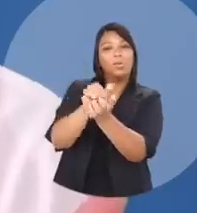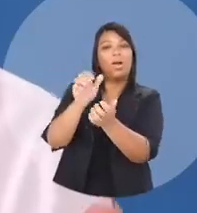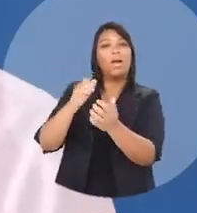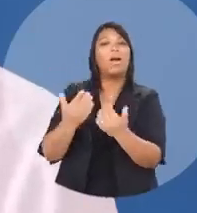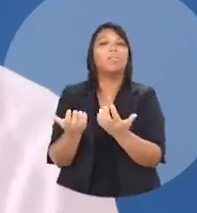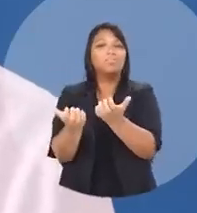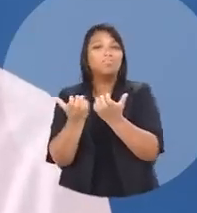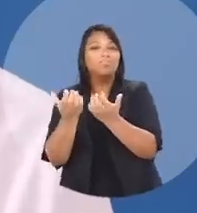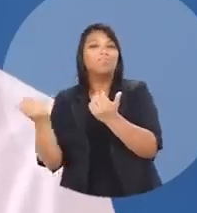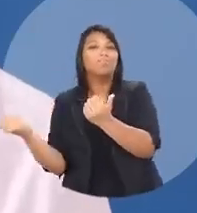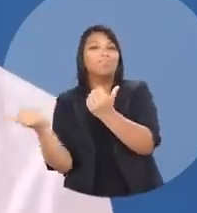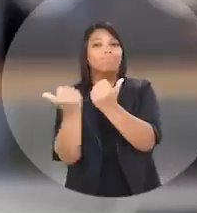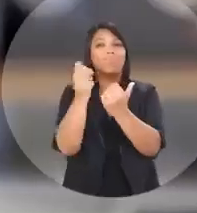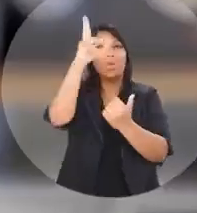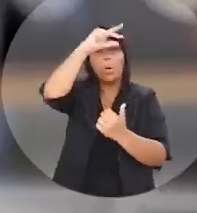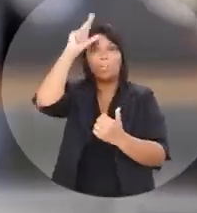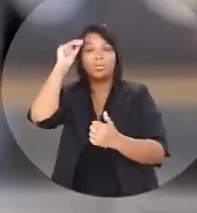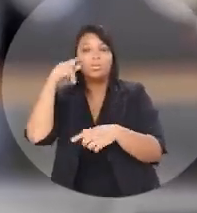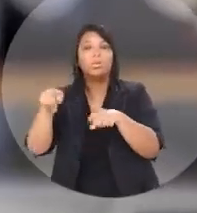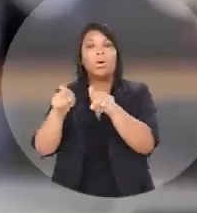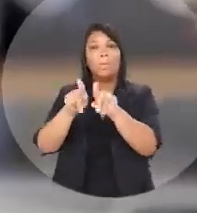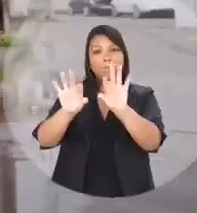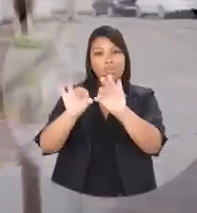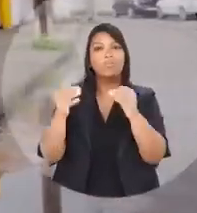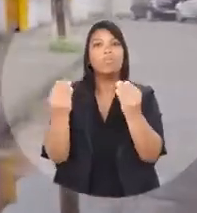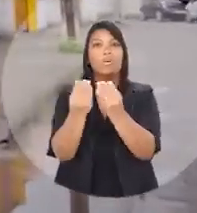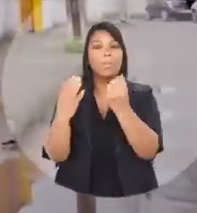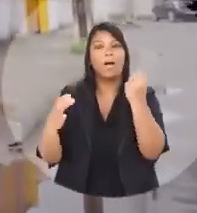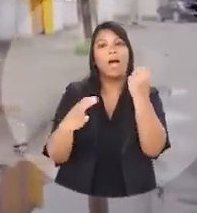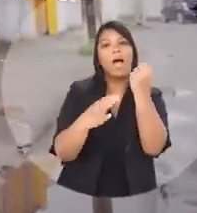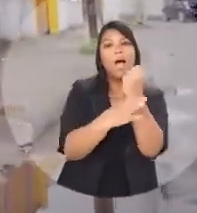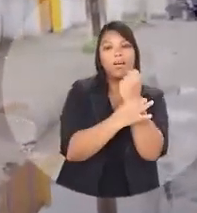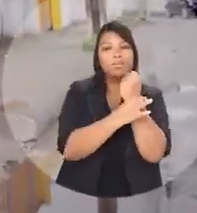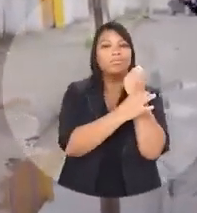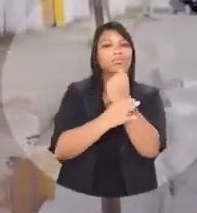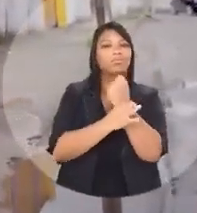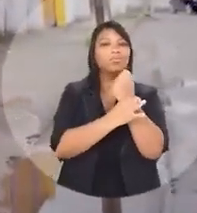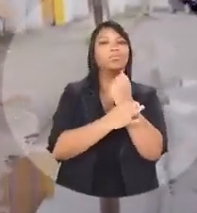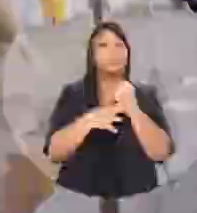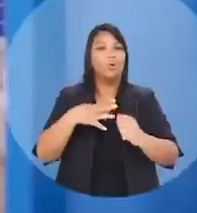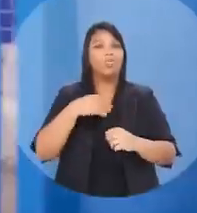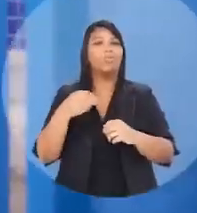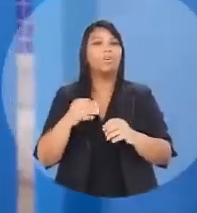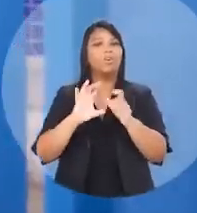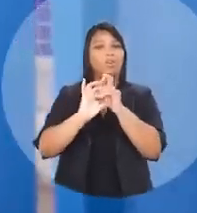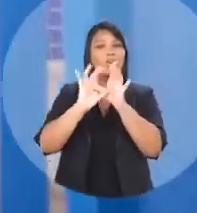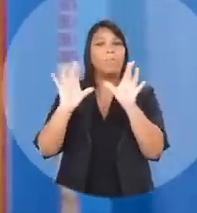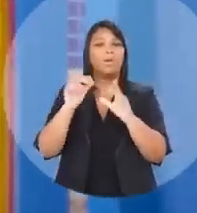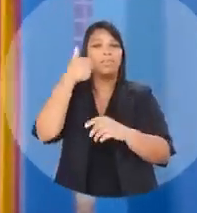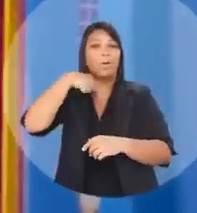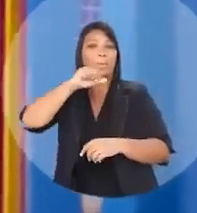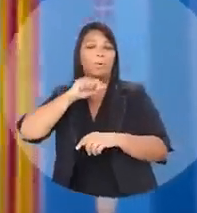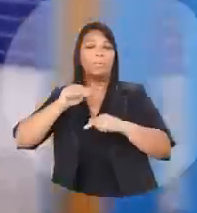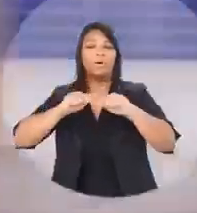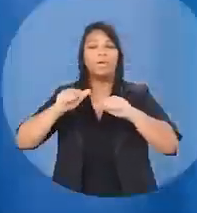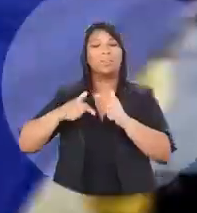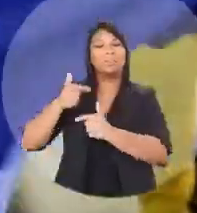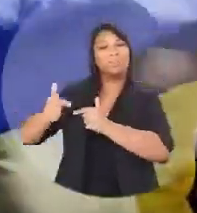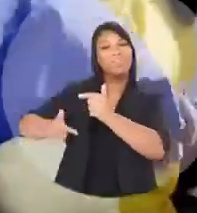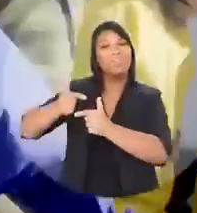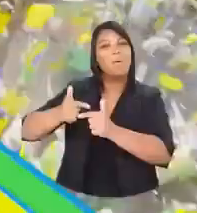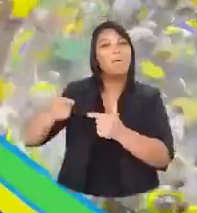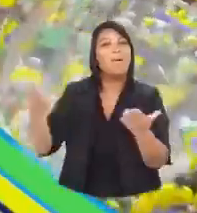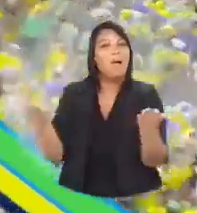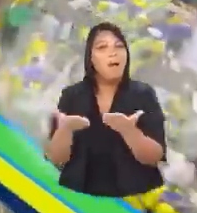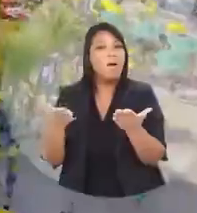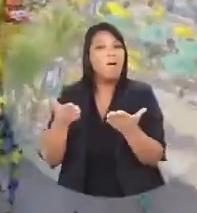Queremos apoiar os municípios, mas sobretudo as famílias, para garantir um lugar seguro ao filho e a liberdade da mãe para ir trabalhar. É hora